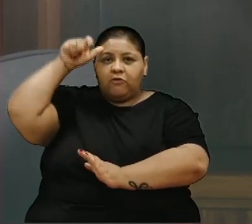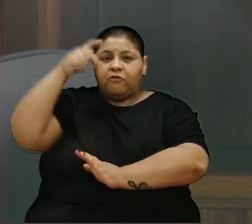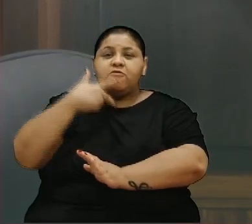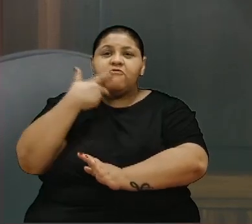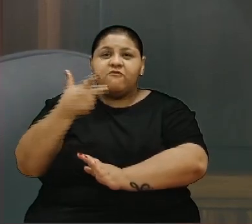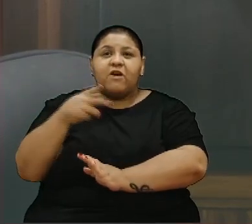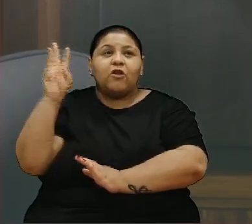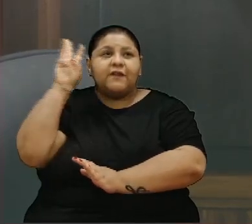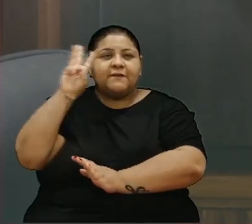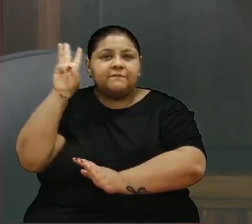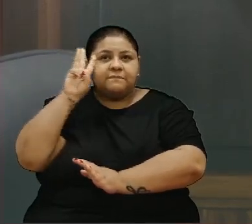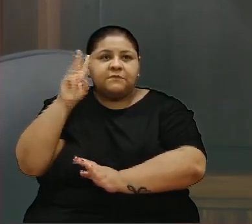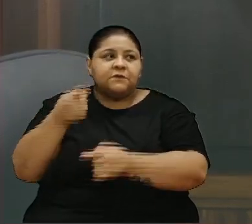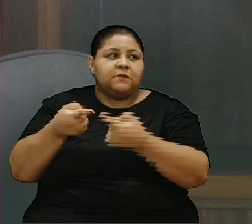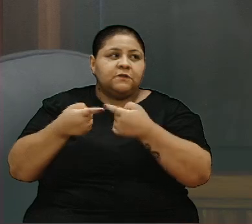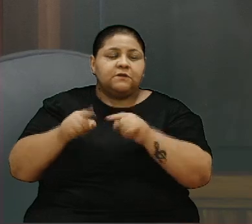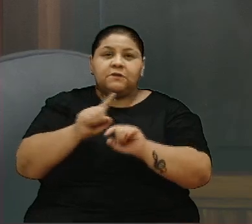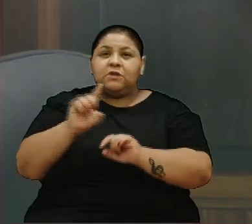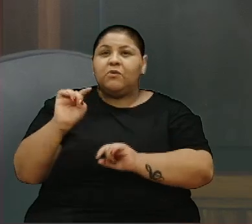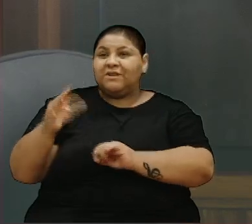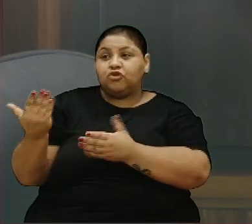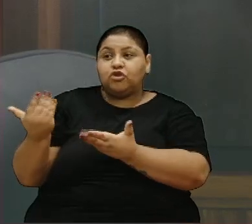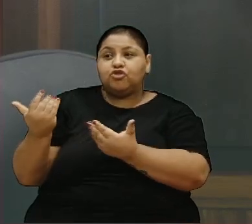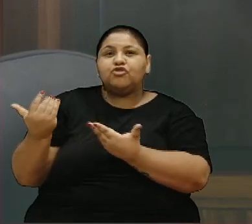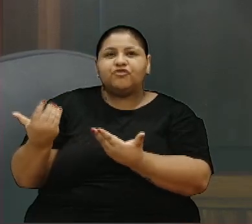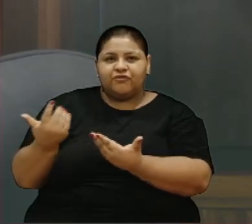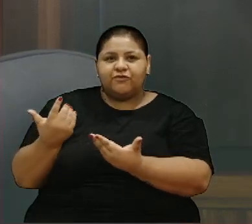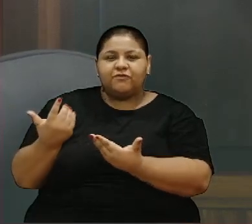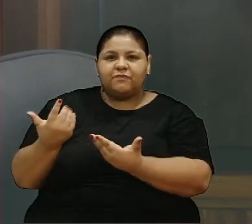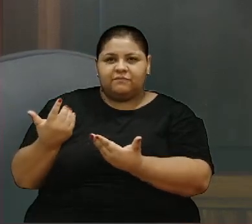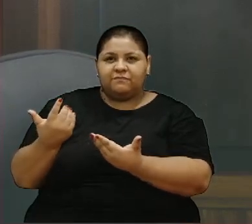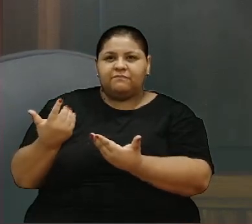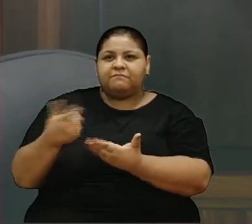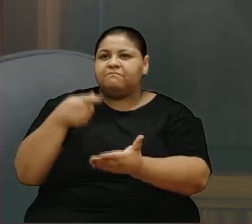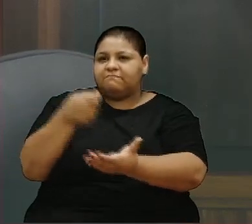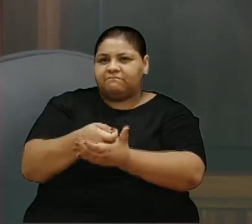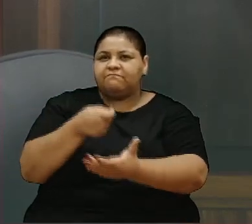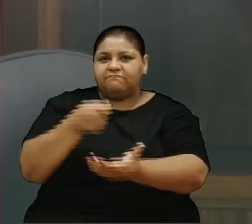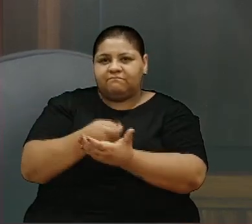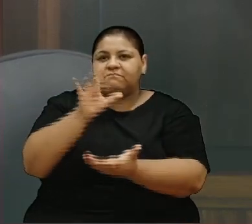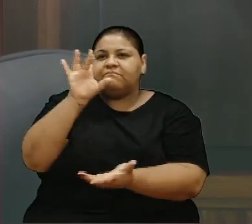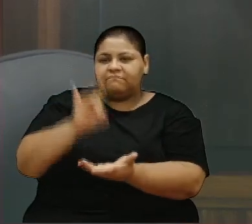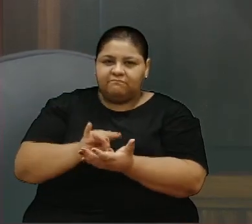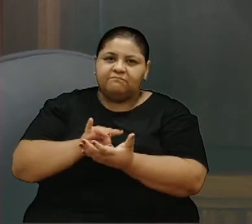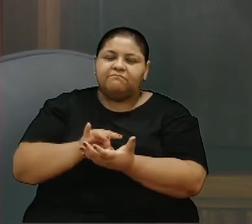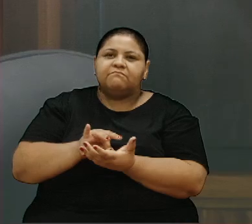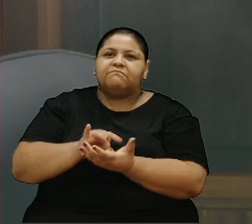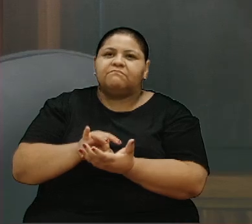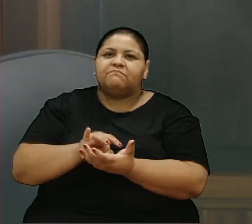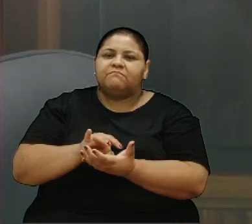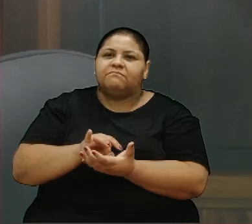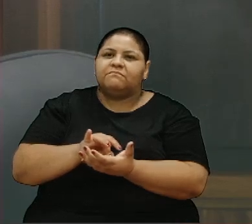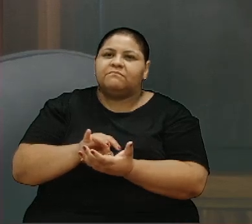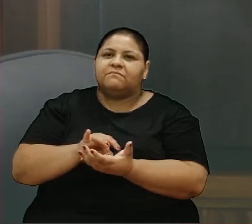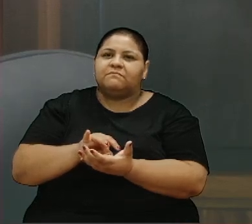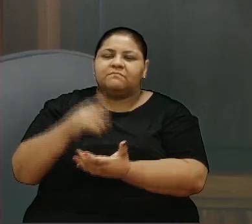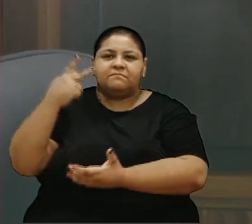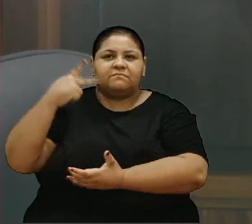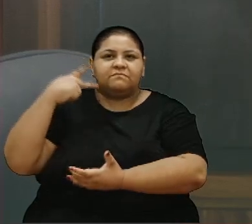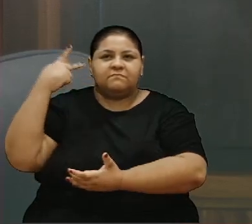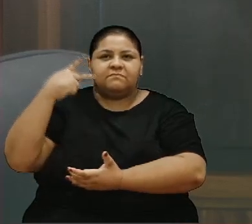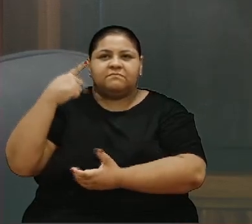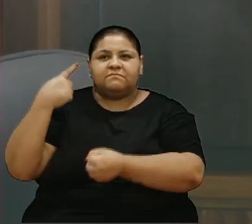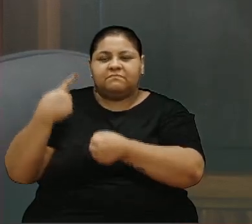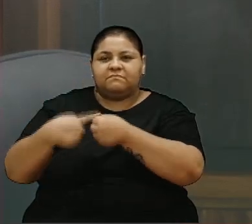terça-feira na sua fala. Mas não é só de juventude que a gente faz as lutas e concretiza a política da nossa